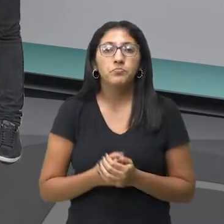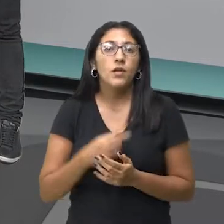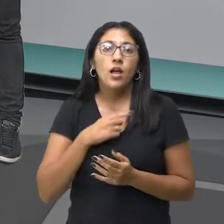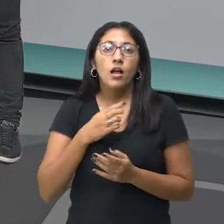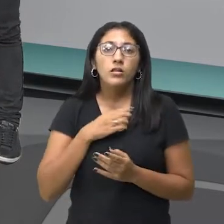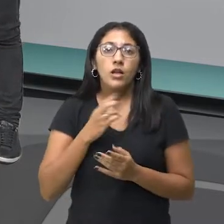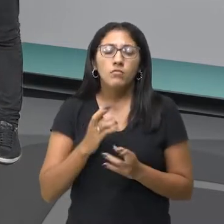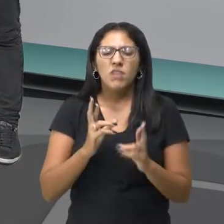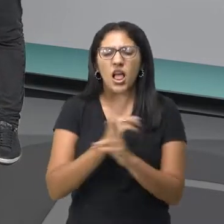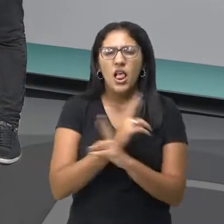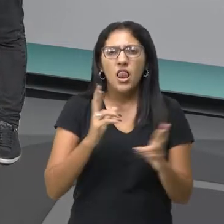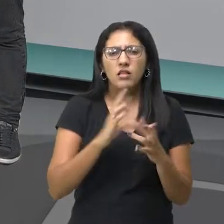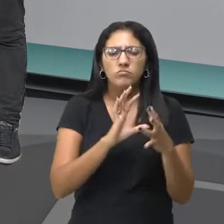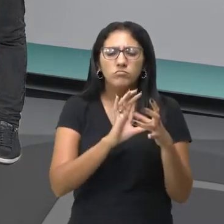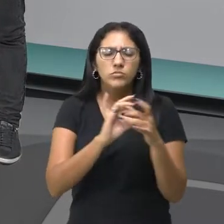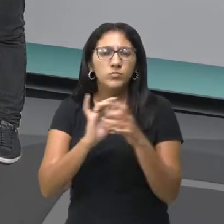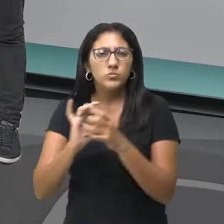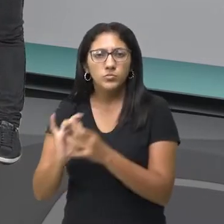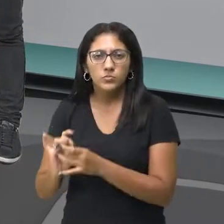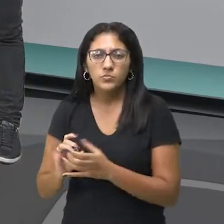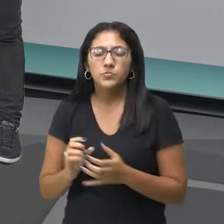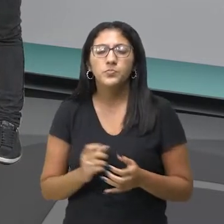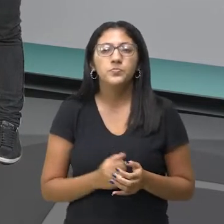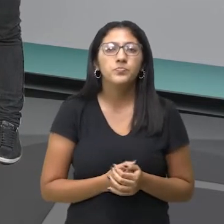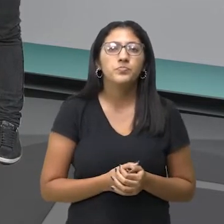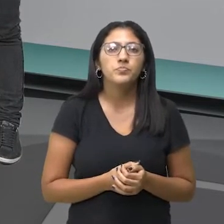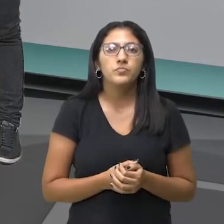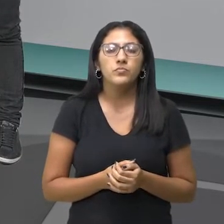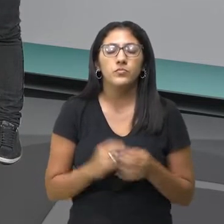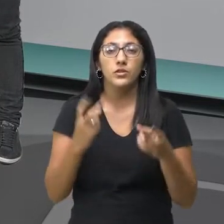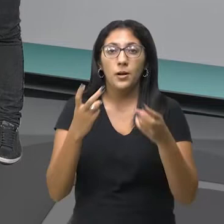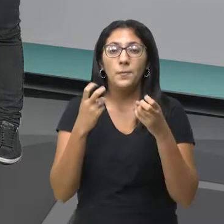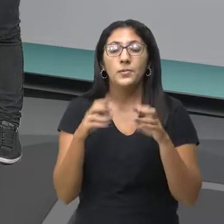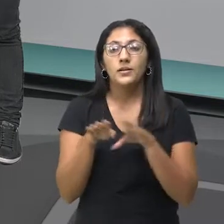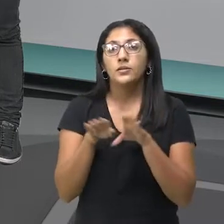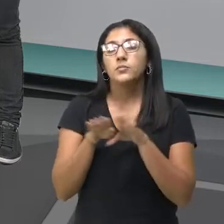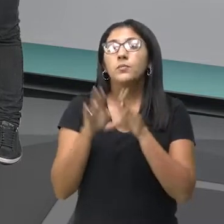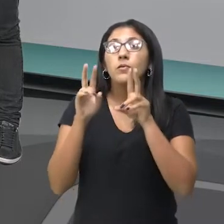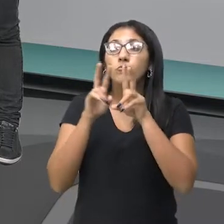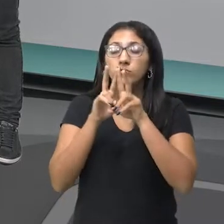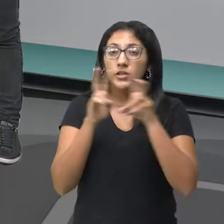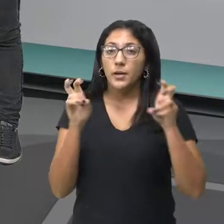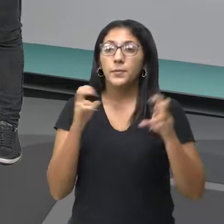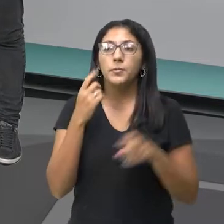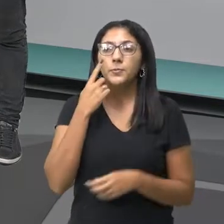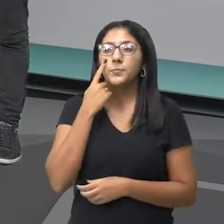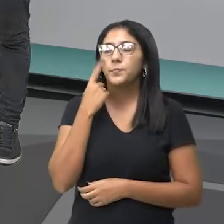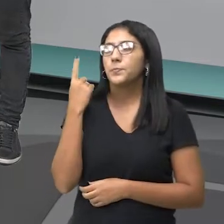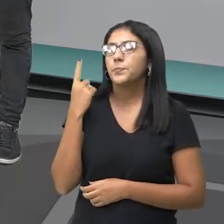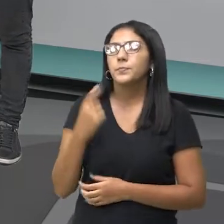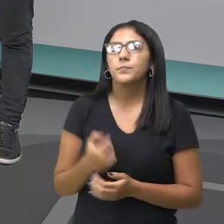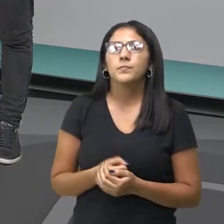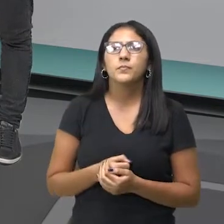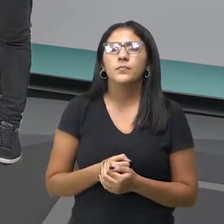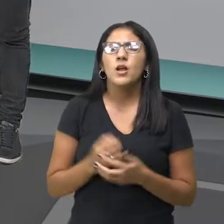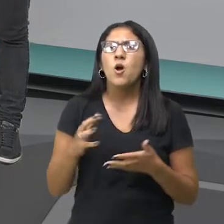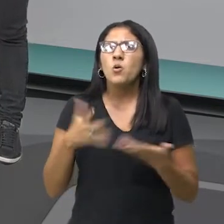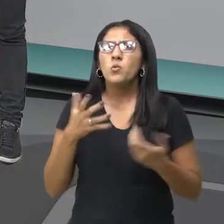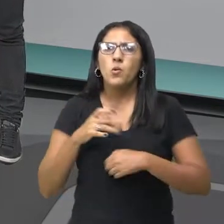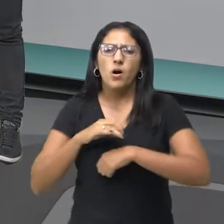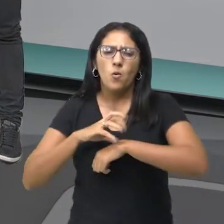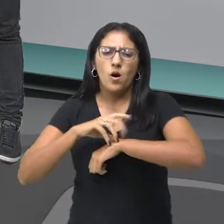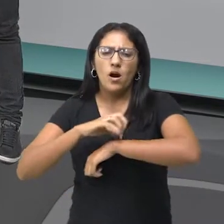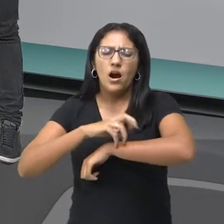um texto todo trabalhado em cima dessa ideia. E observem que o nosso texto tem como título, olha só, Qual aranha